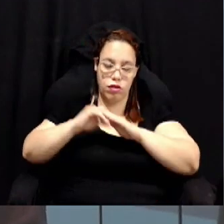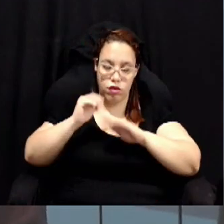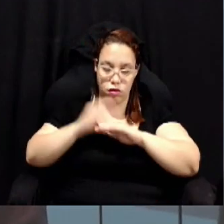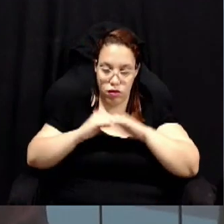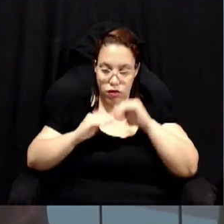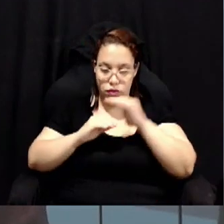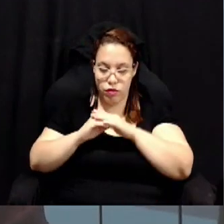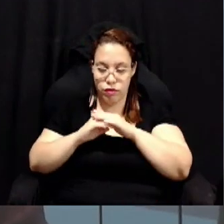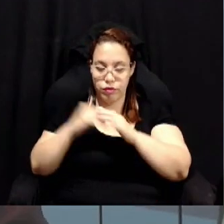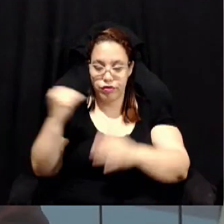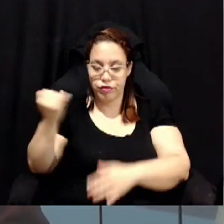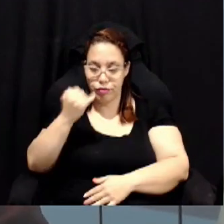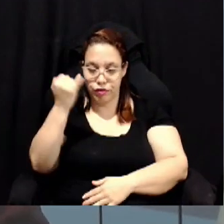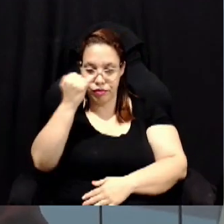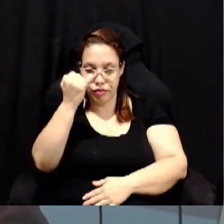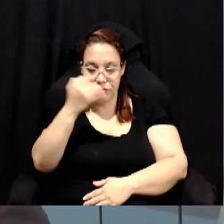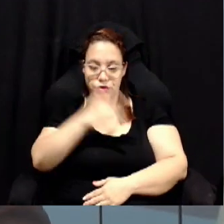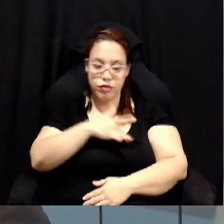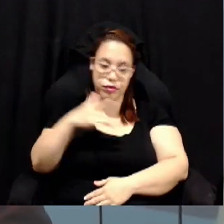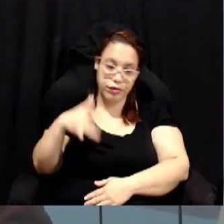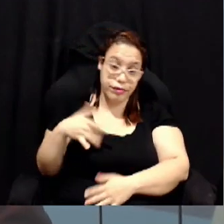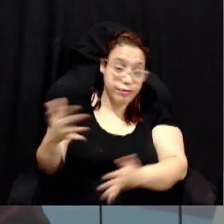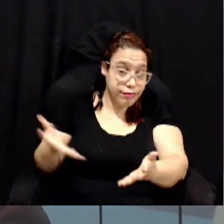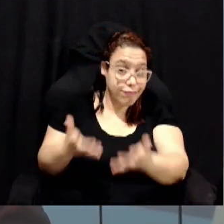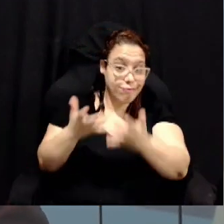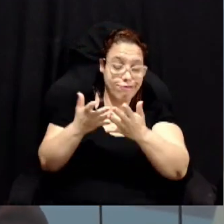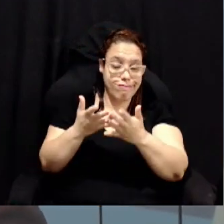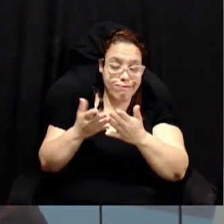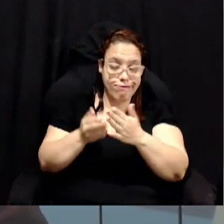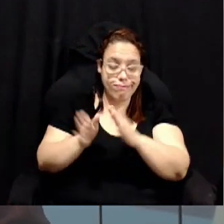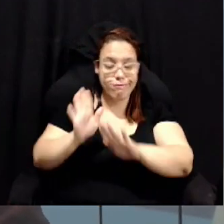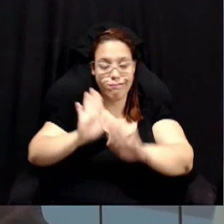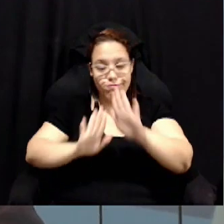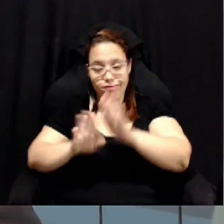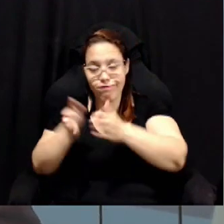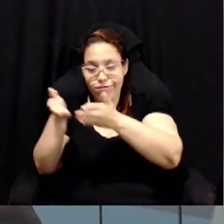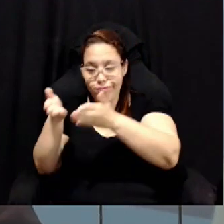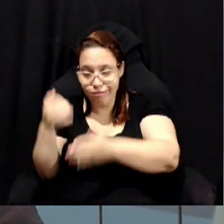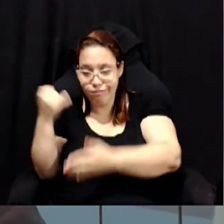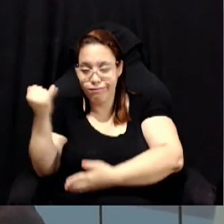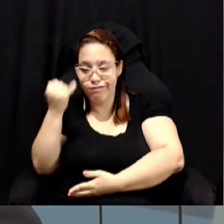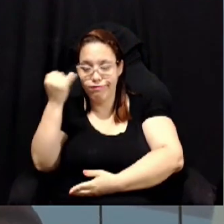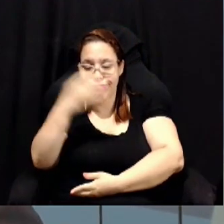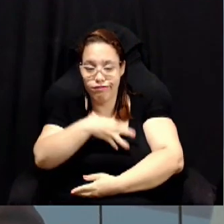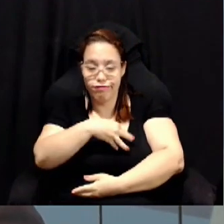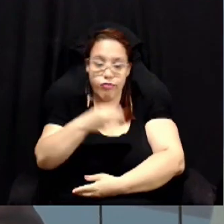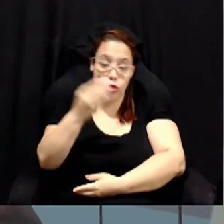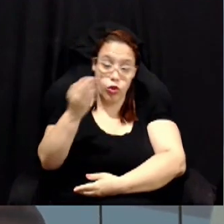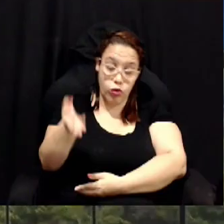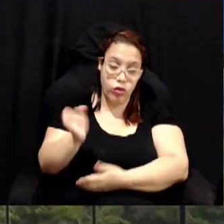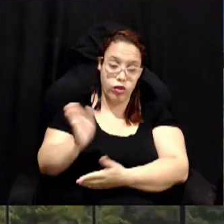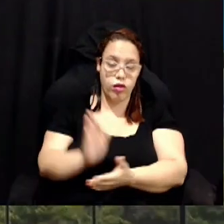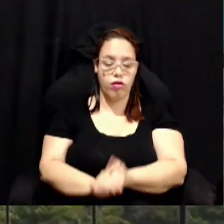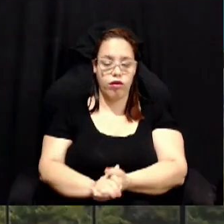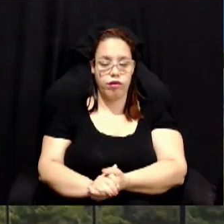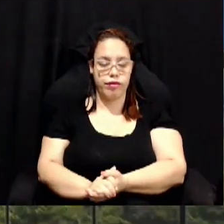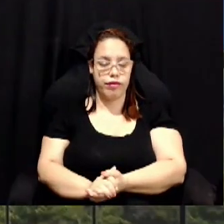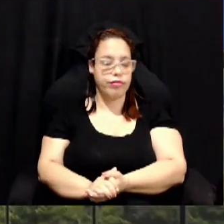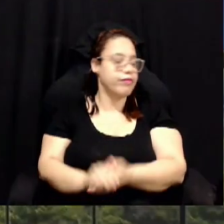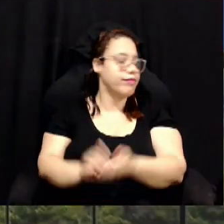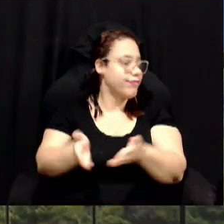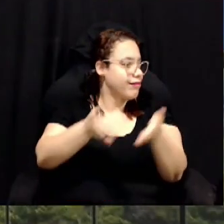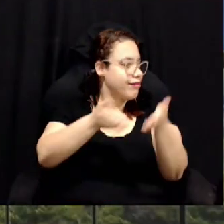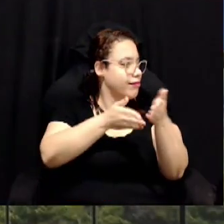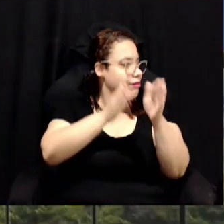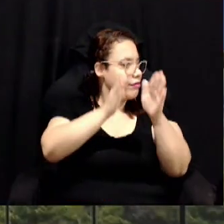importante para que ela tenha saúde e vigor para tratar daquilo que realmente importa na vida dela, que é o filho dela. E participa do Questão de